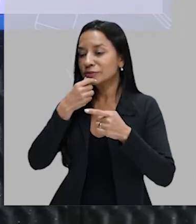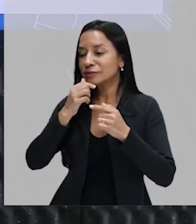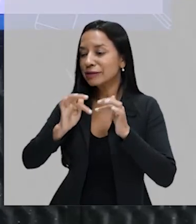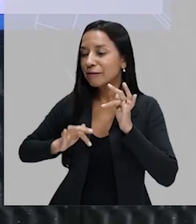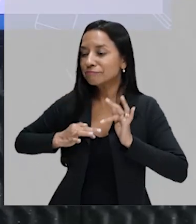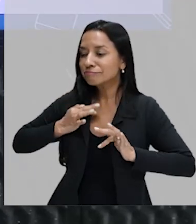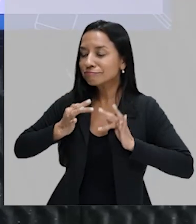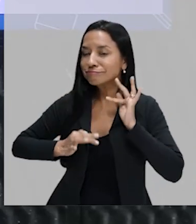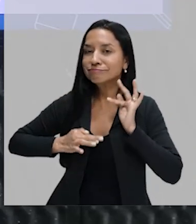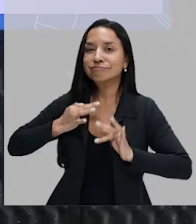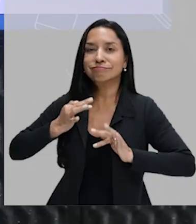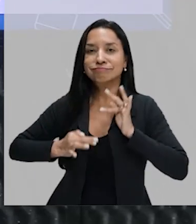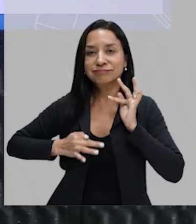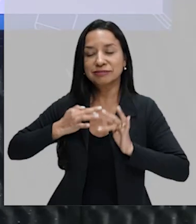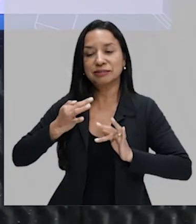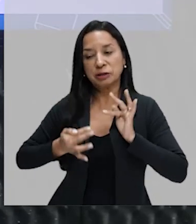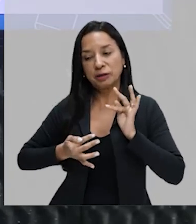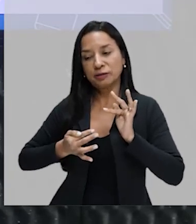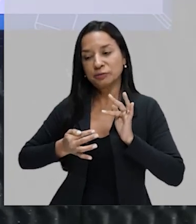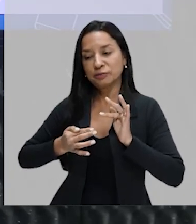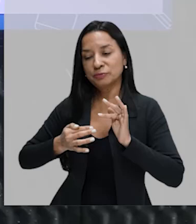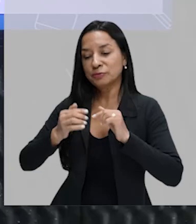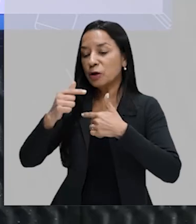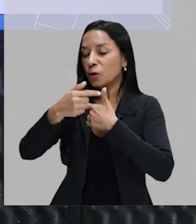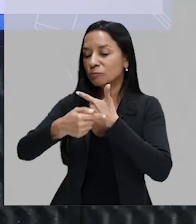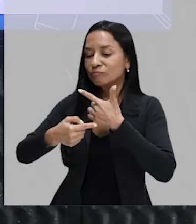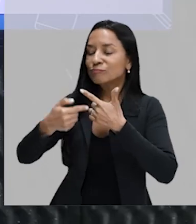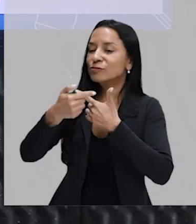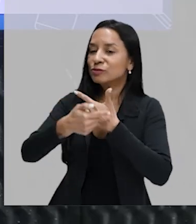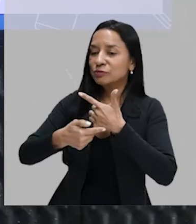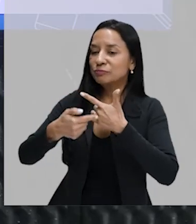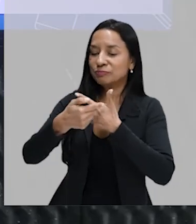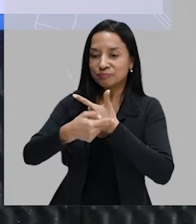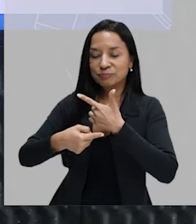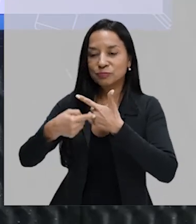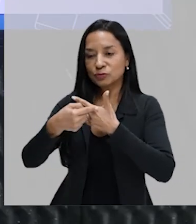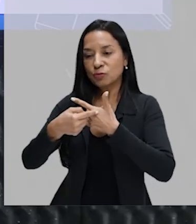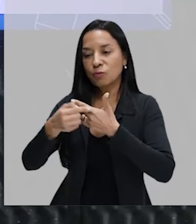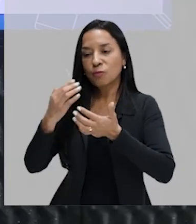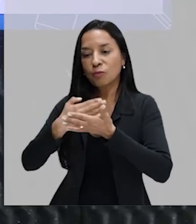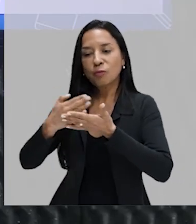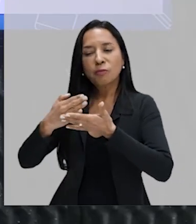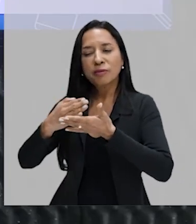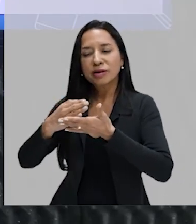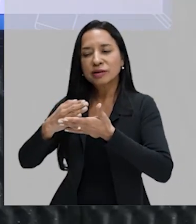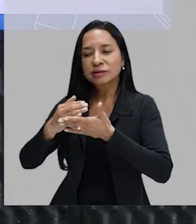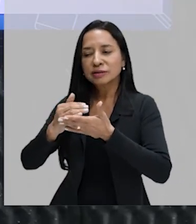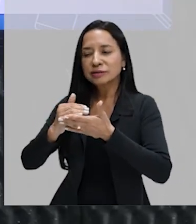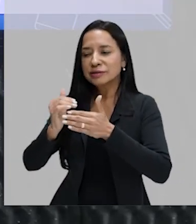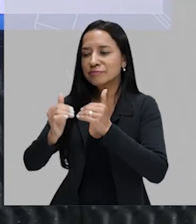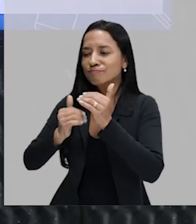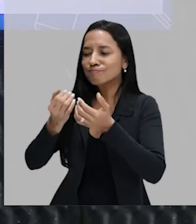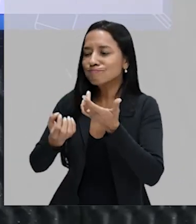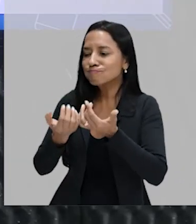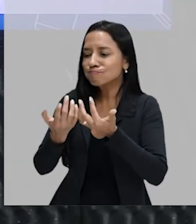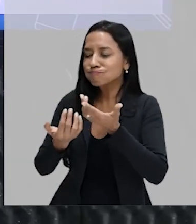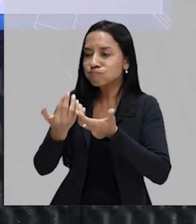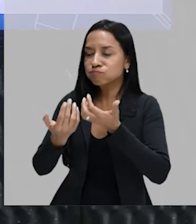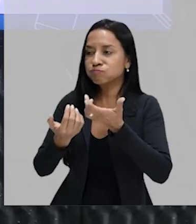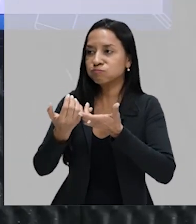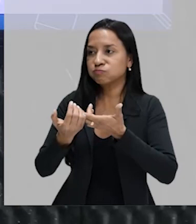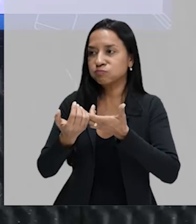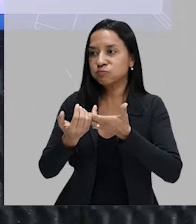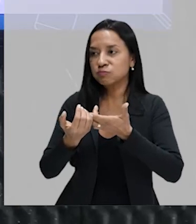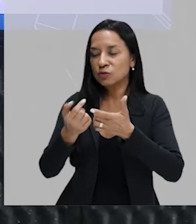excitação, o seu sistema reprodutor ele começa a ser sinalizado e espermatozoides que estão